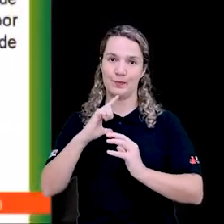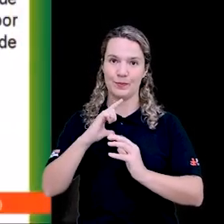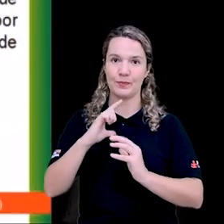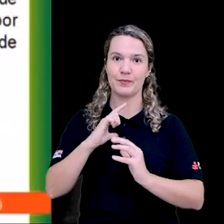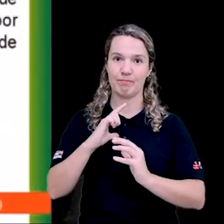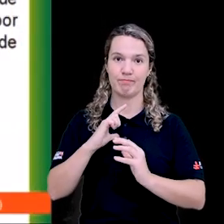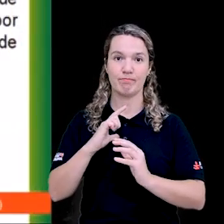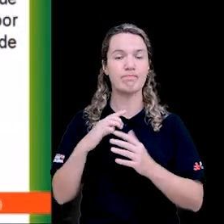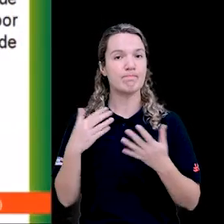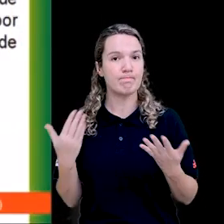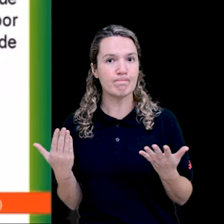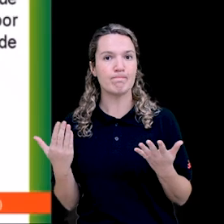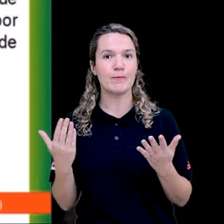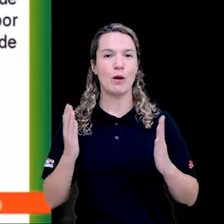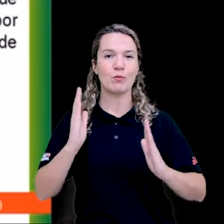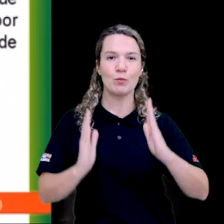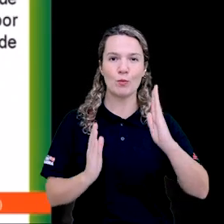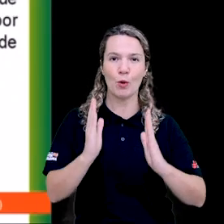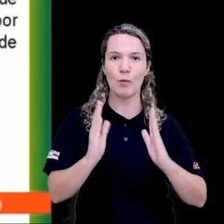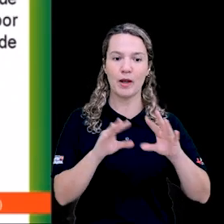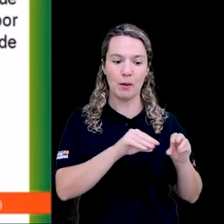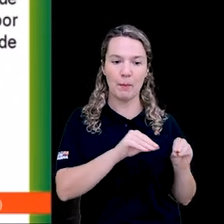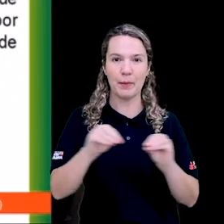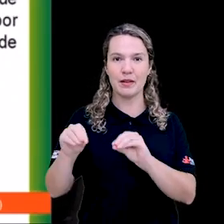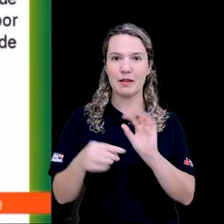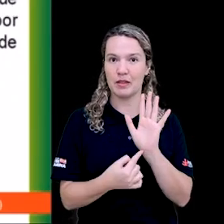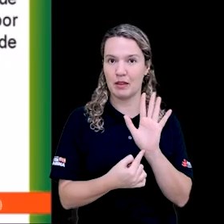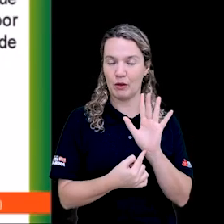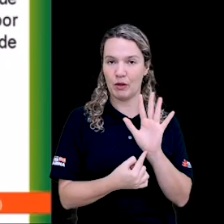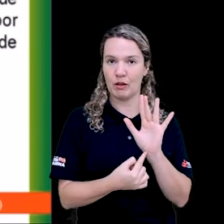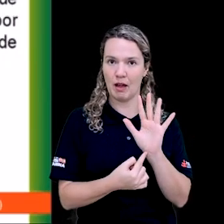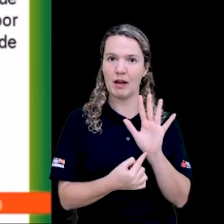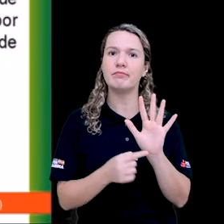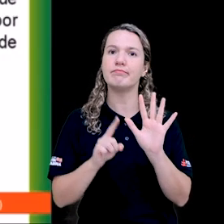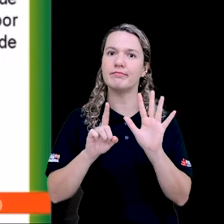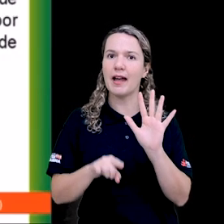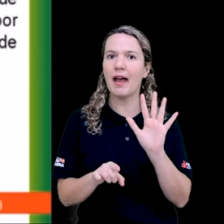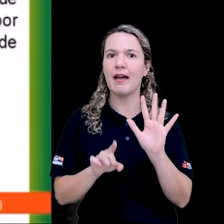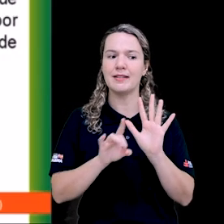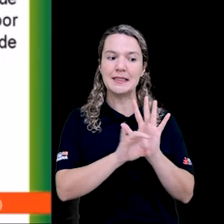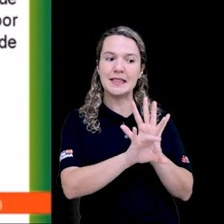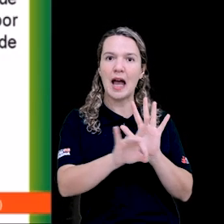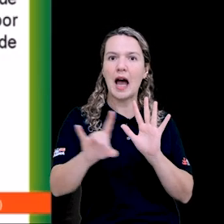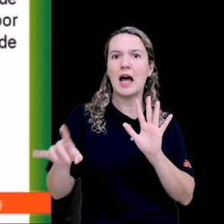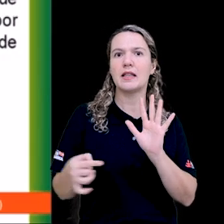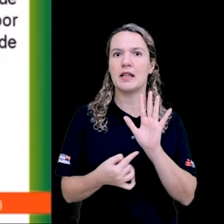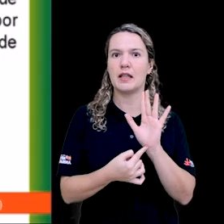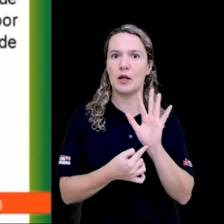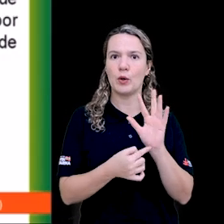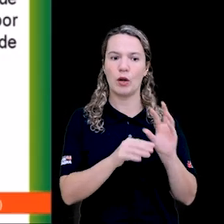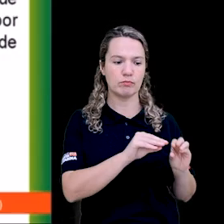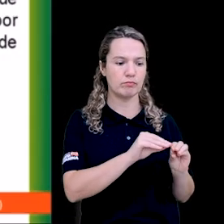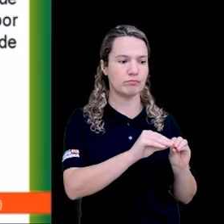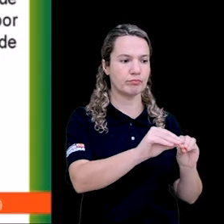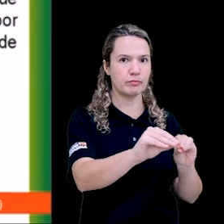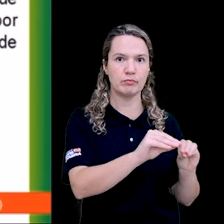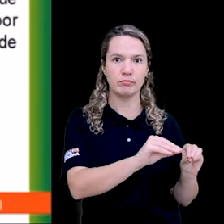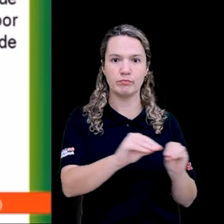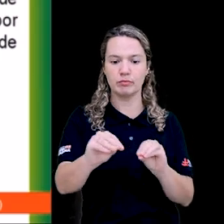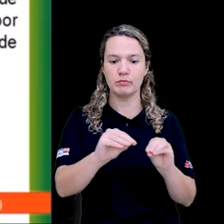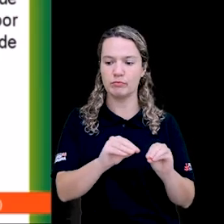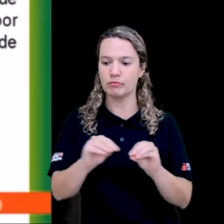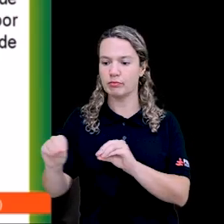Então, essa fase, a migração neuronal, é a fase em que cada neurônio migra, ele